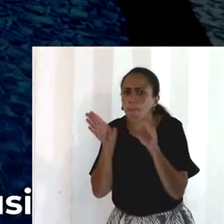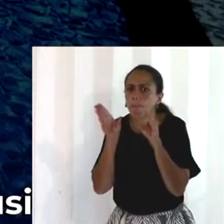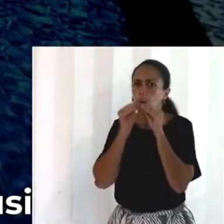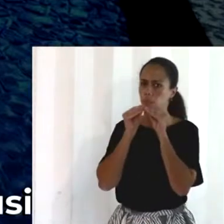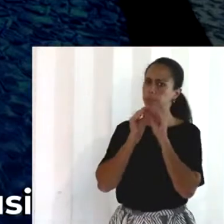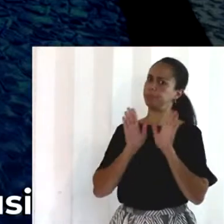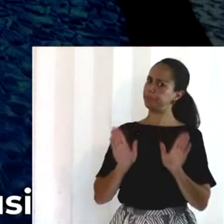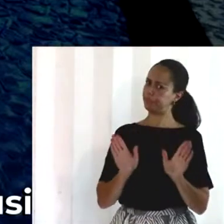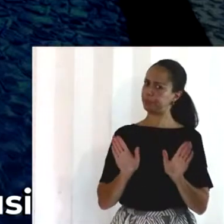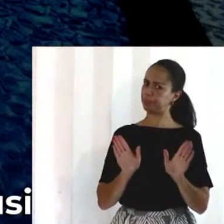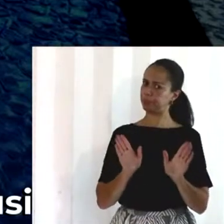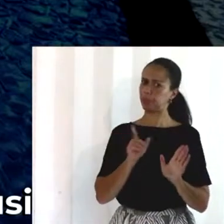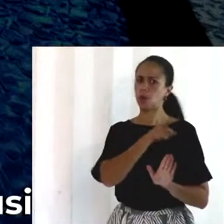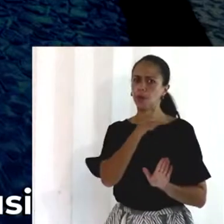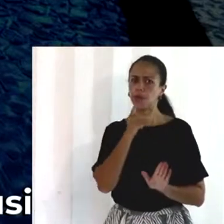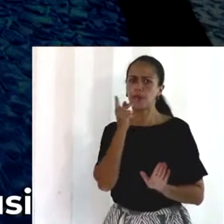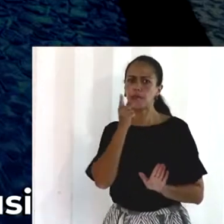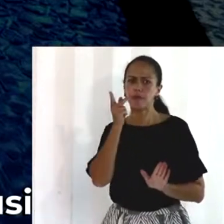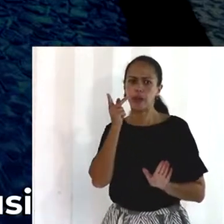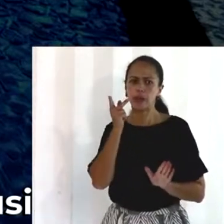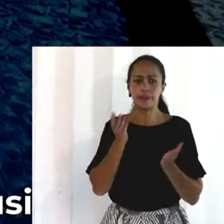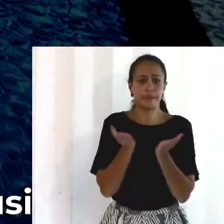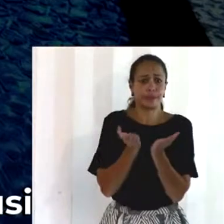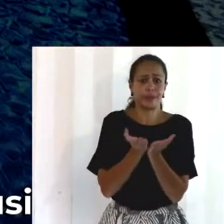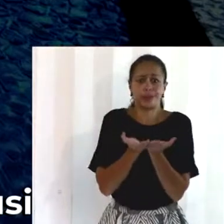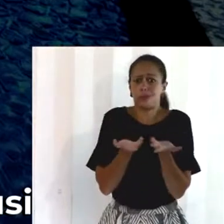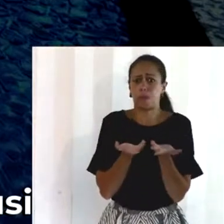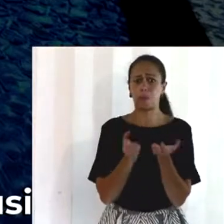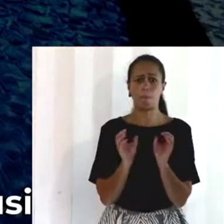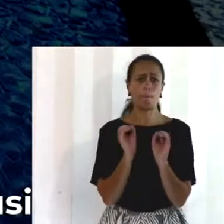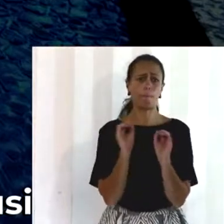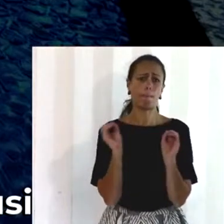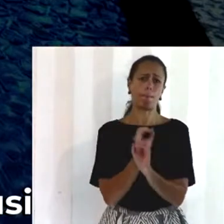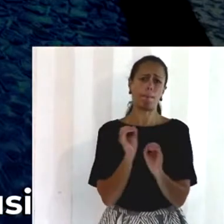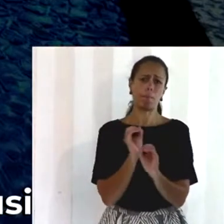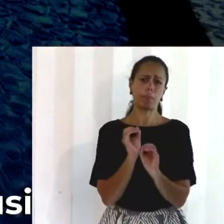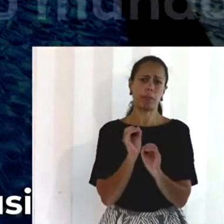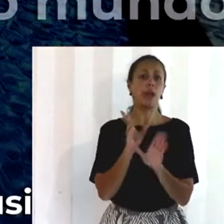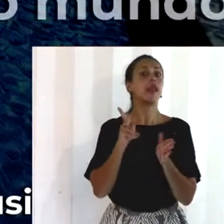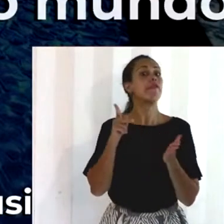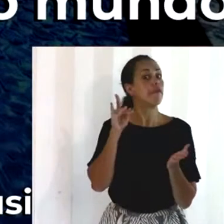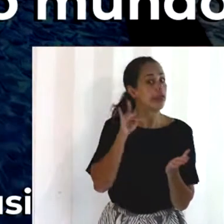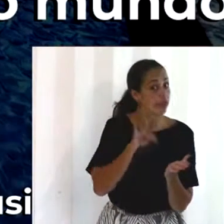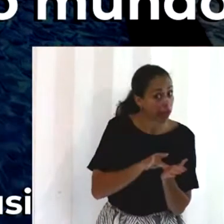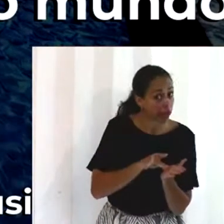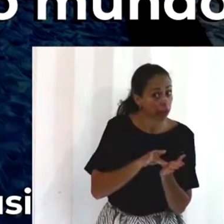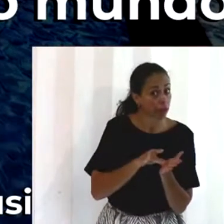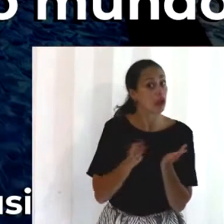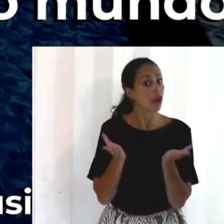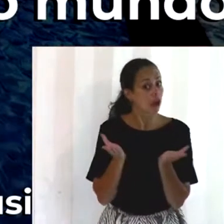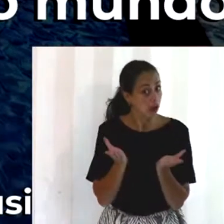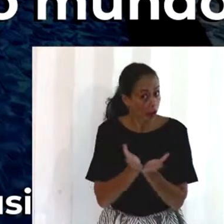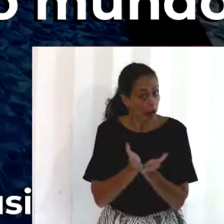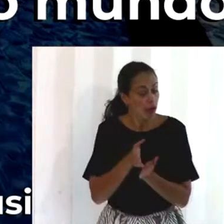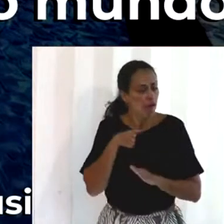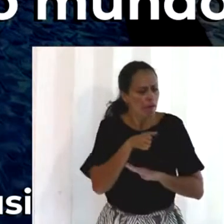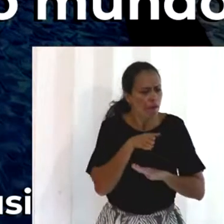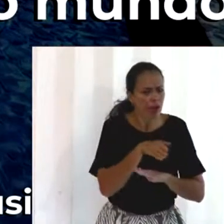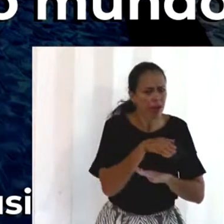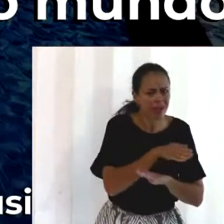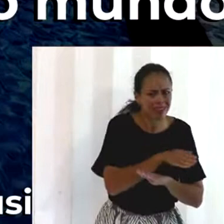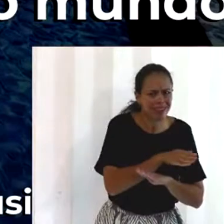sem mácula, para com o nosso Deus e Pai, é esta: visitar os órfãos e as viúvas nas suas tribulações, e a si